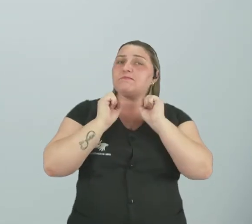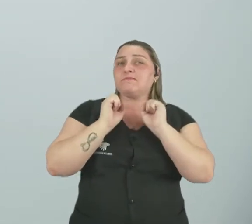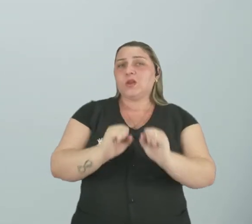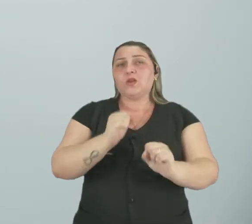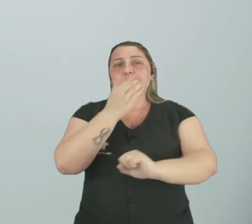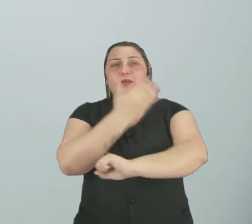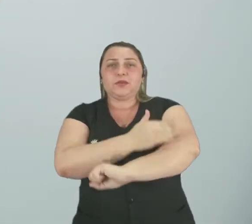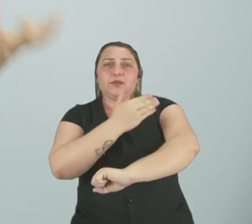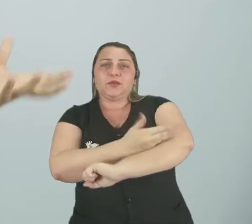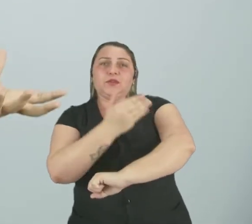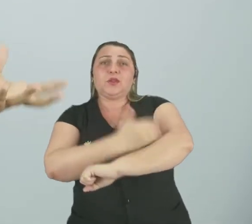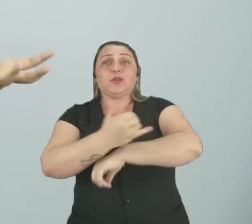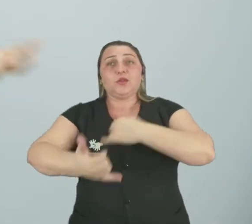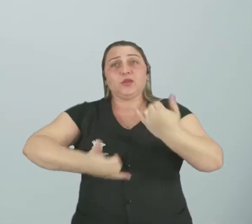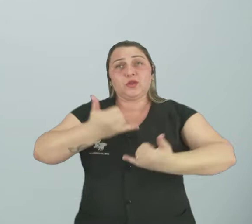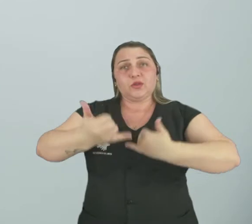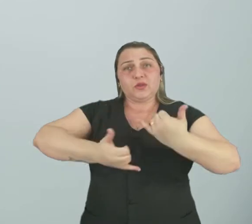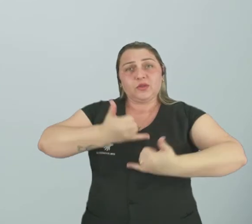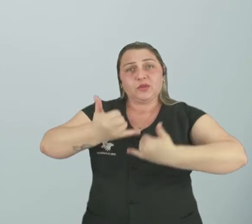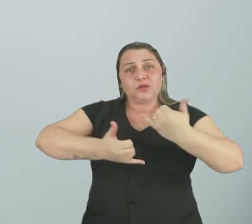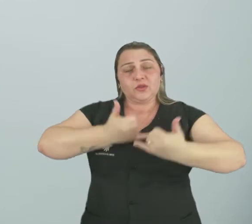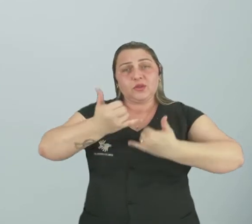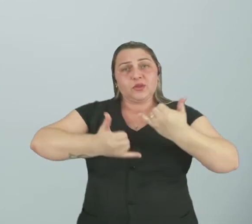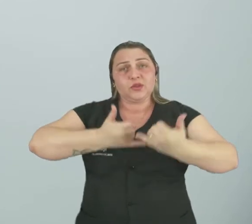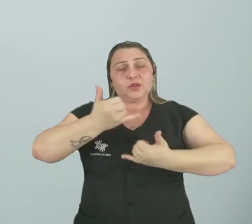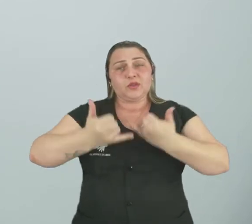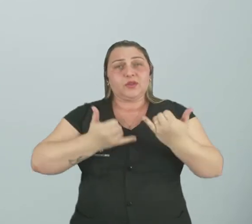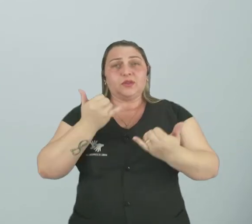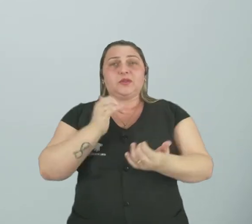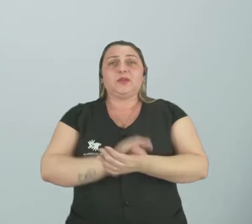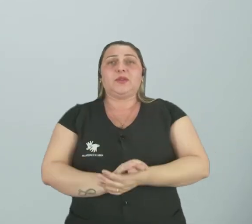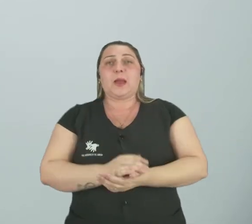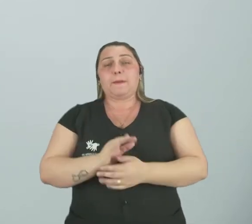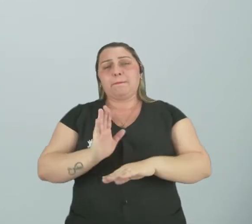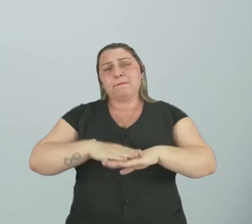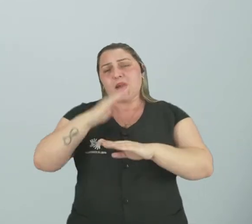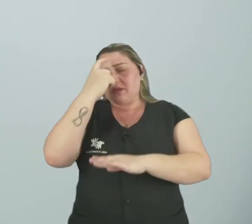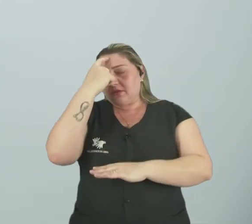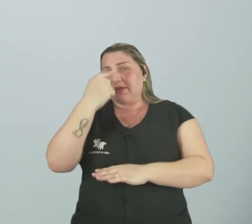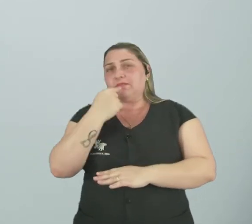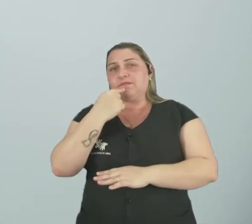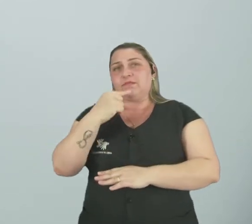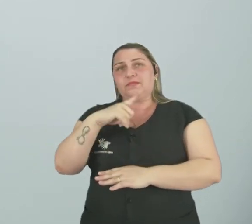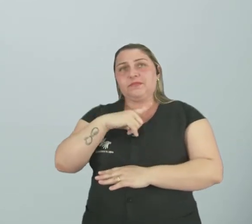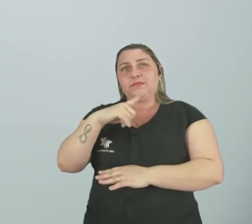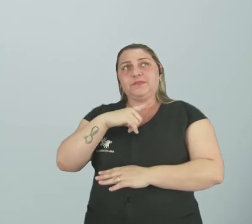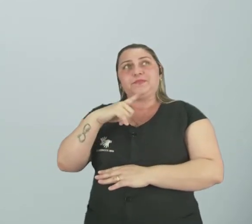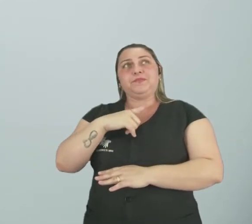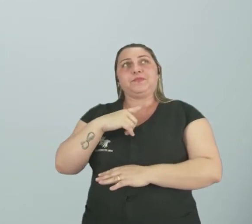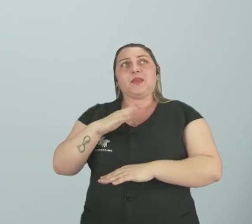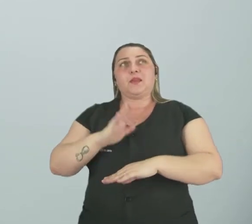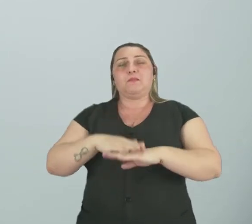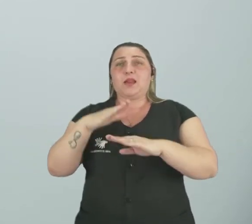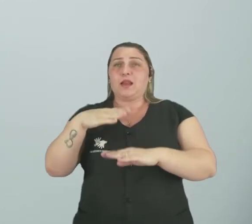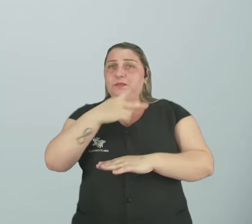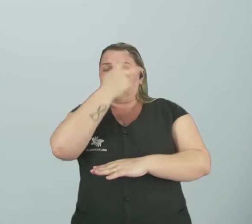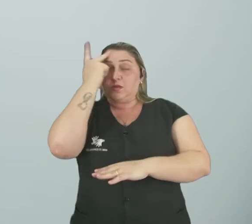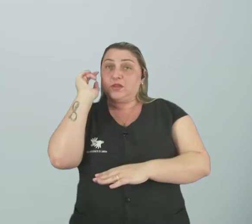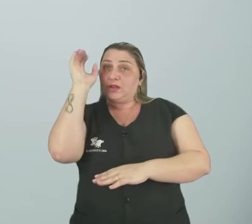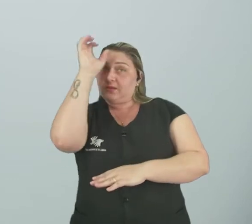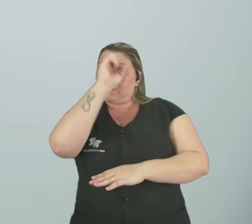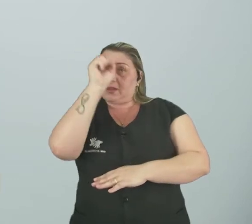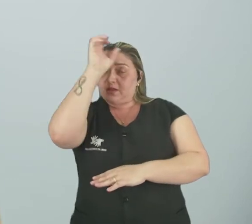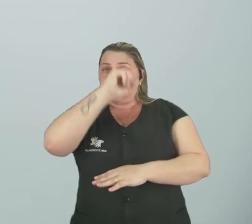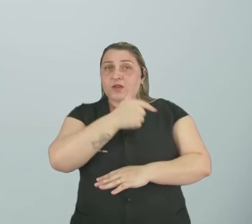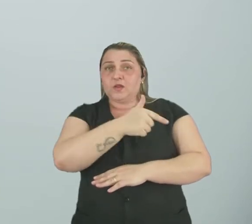ser praticados em formas de jogos, né, que eles são aquela forma mais lúdica, aquela forma mais amadora, né, sem